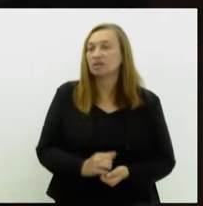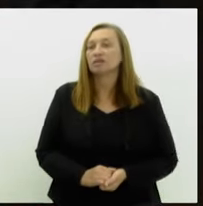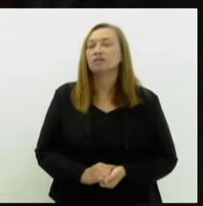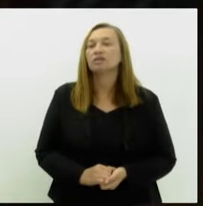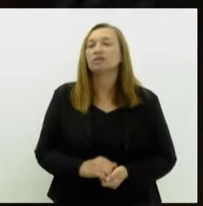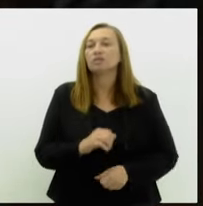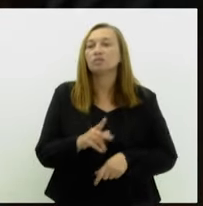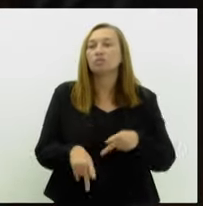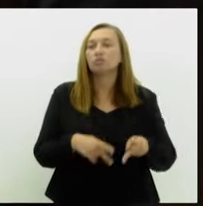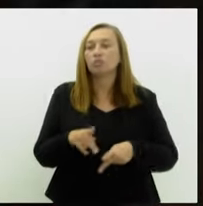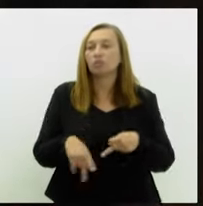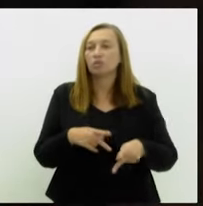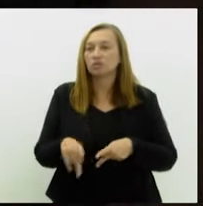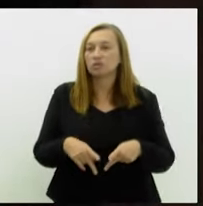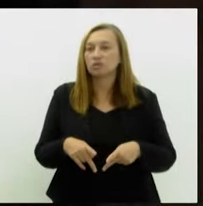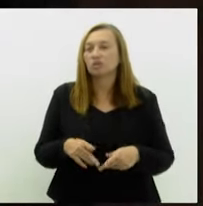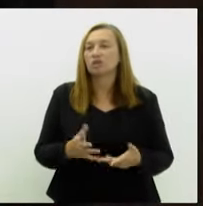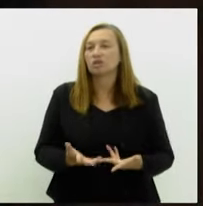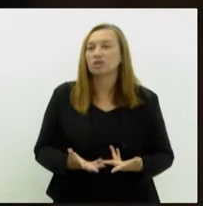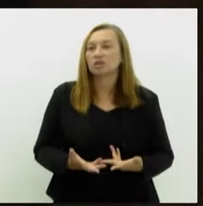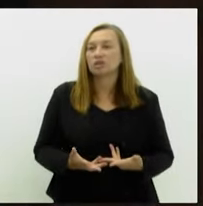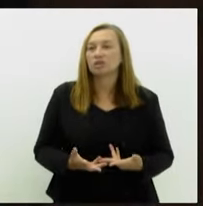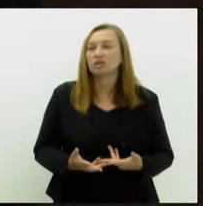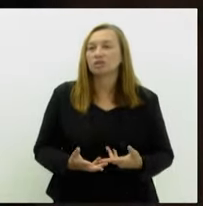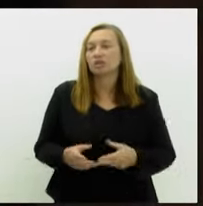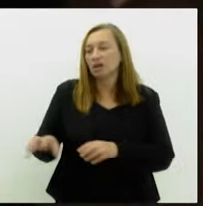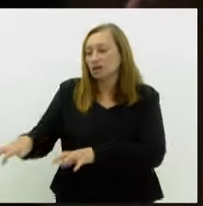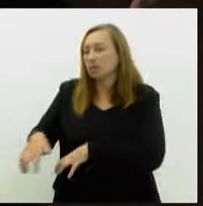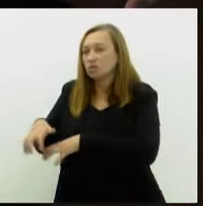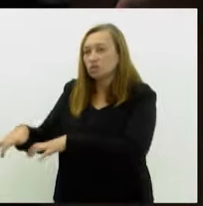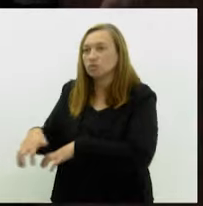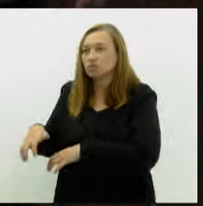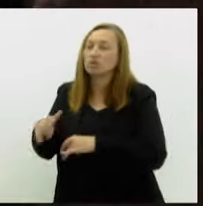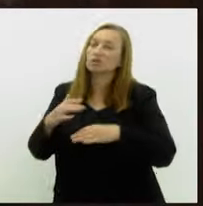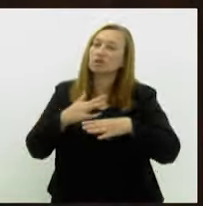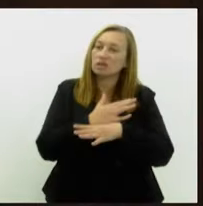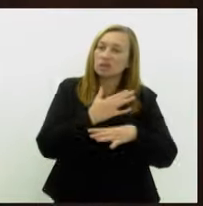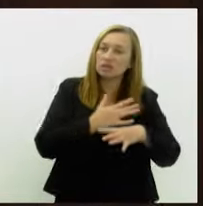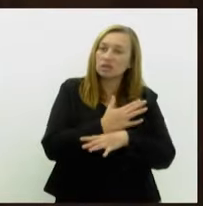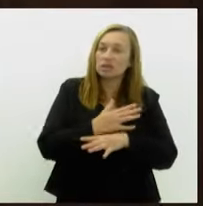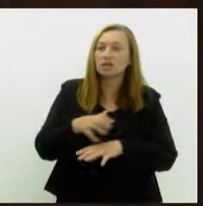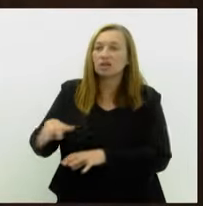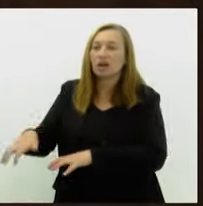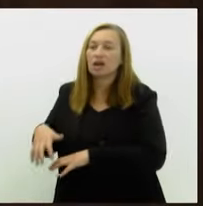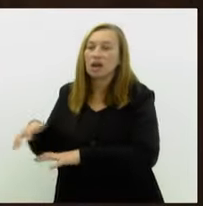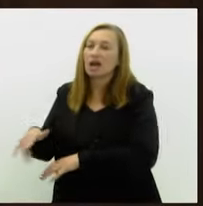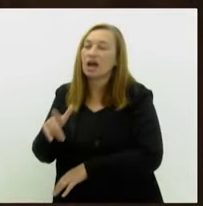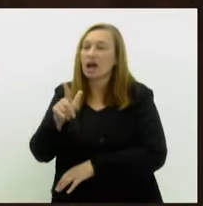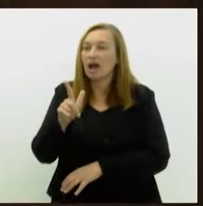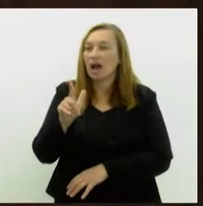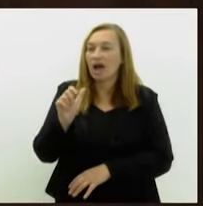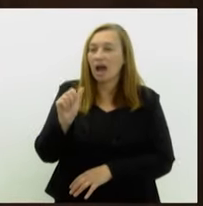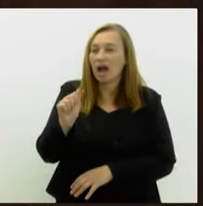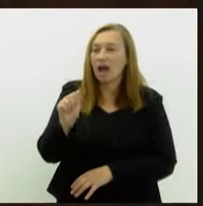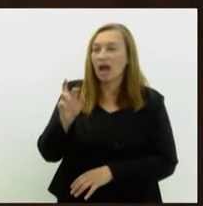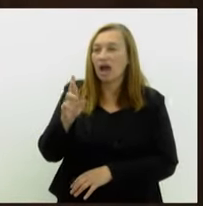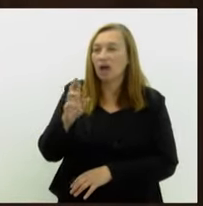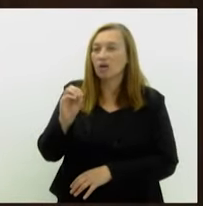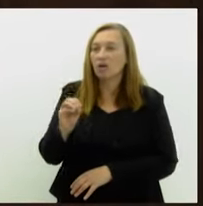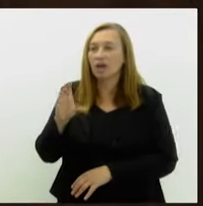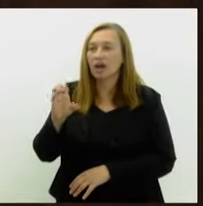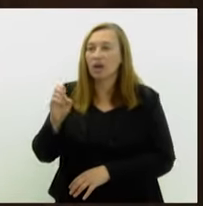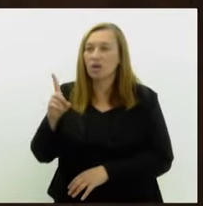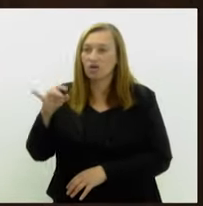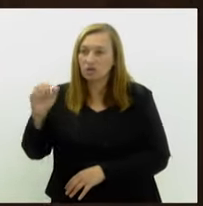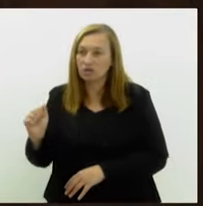nossa população, seja para a agricultura urbana, seja para a agroecologia, mas entender a importância de